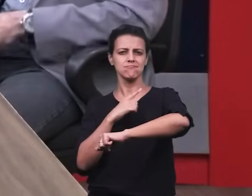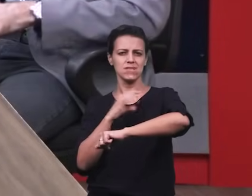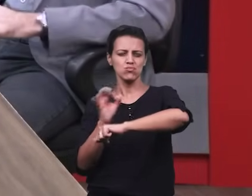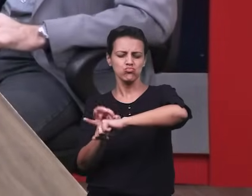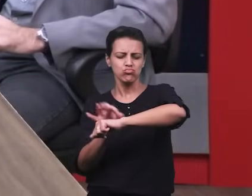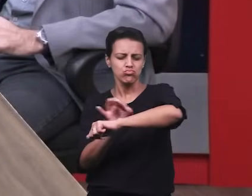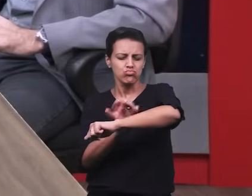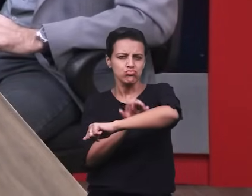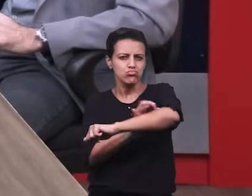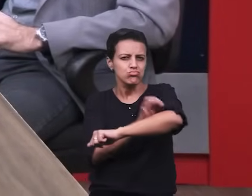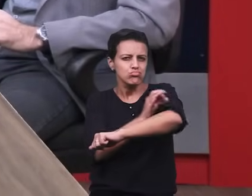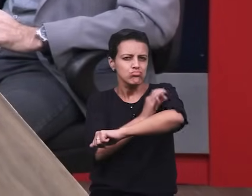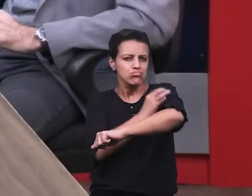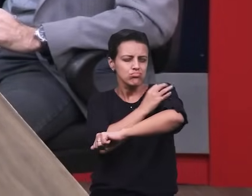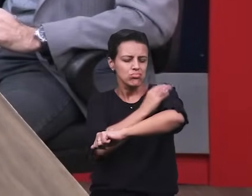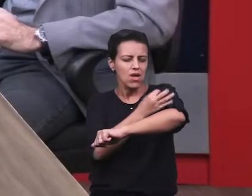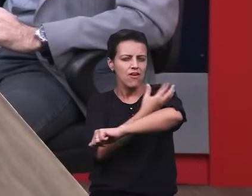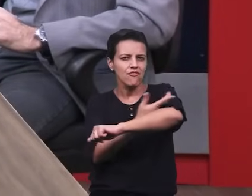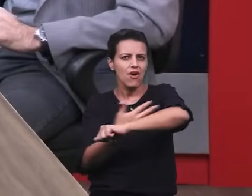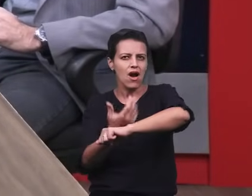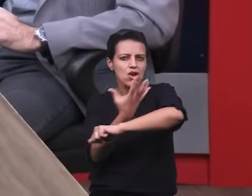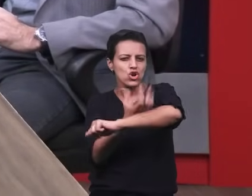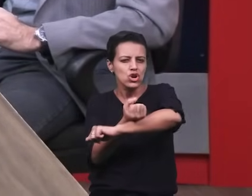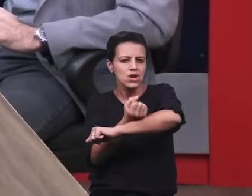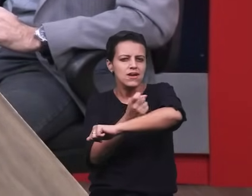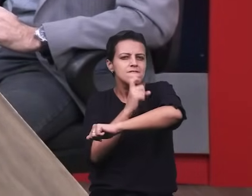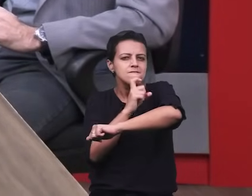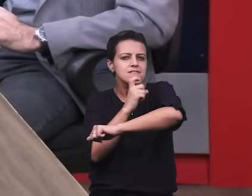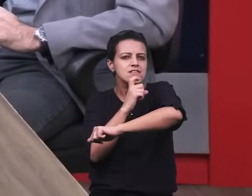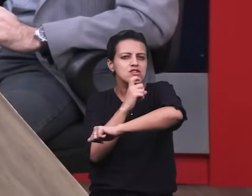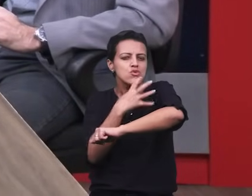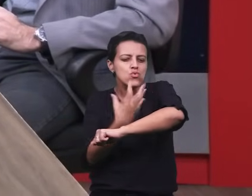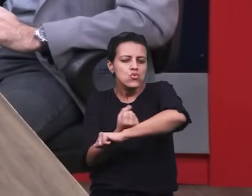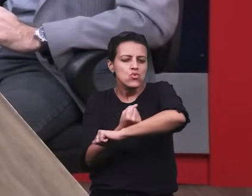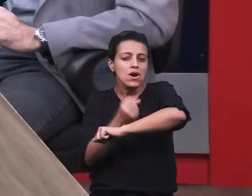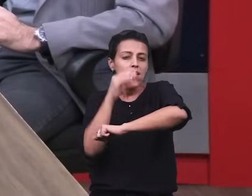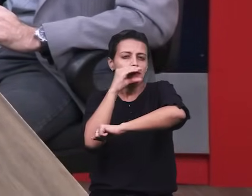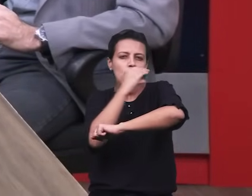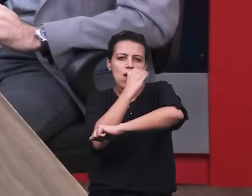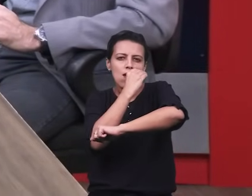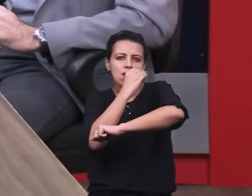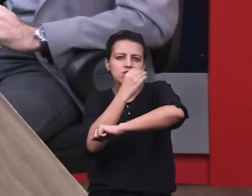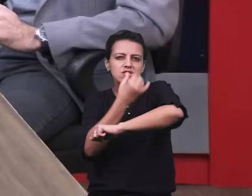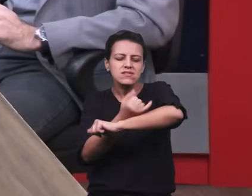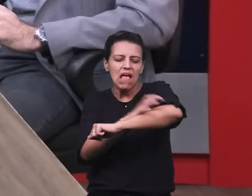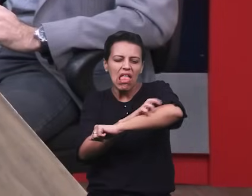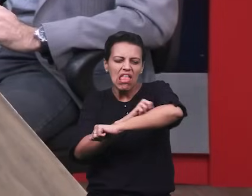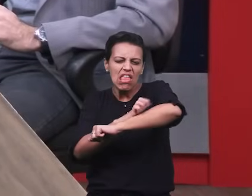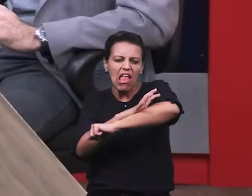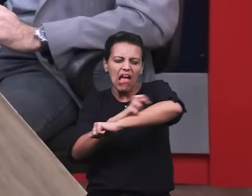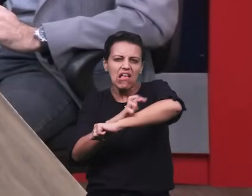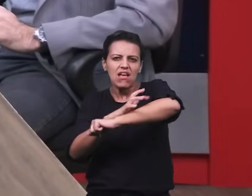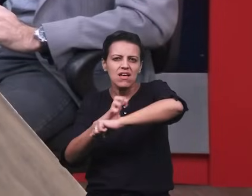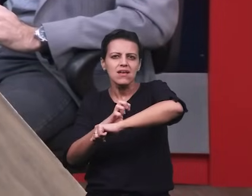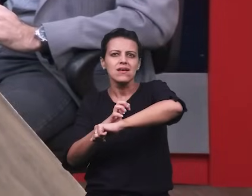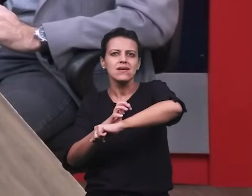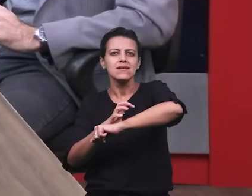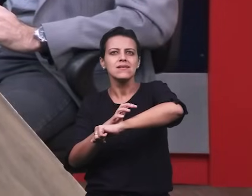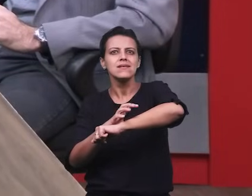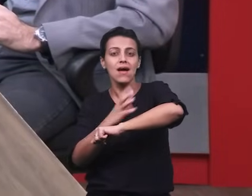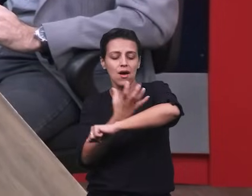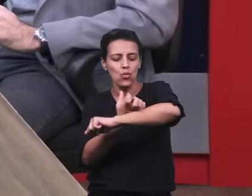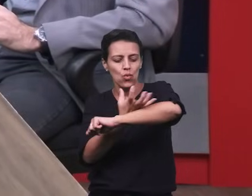células diferenciadas, que elas sabem se é frio, se é quente, se é rugoso, se está tendo uma pressão. E